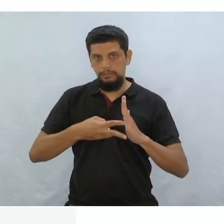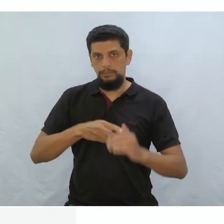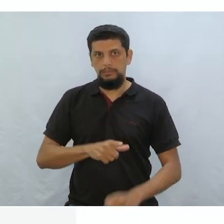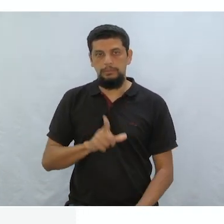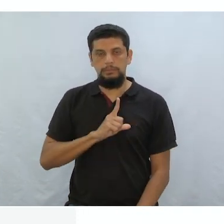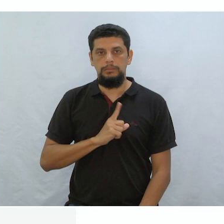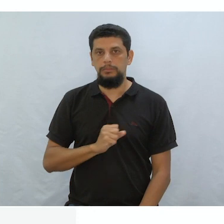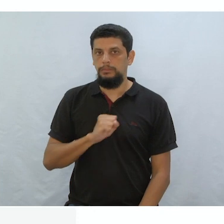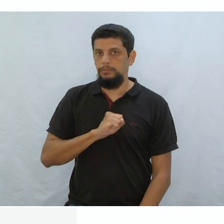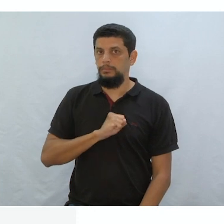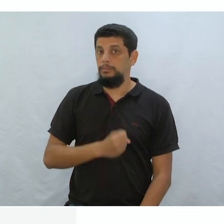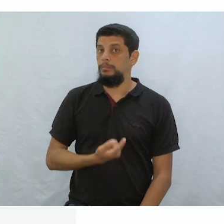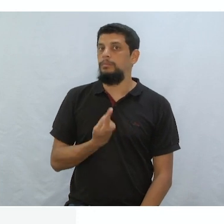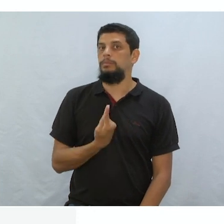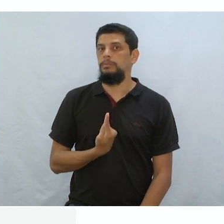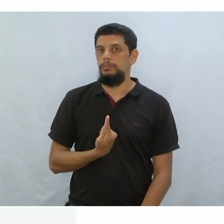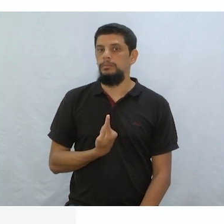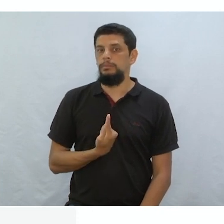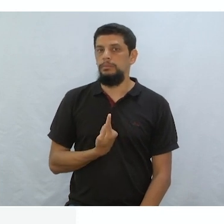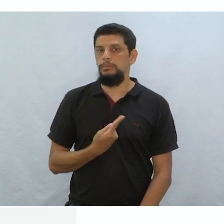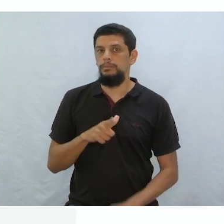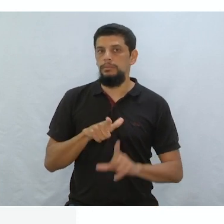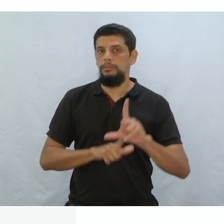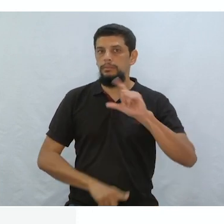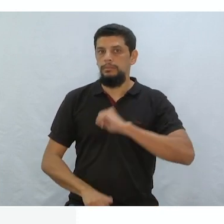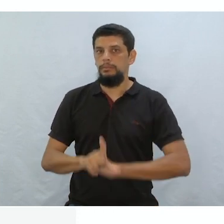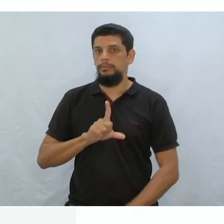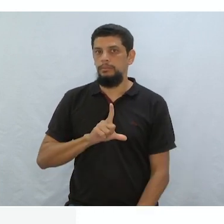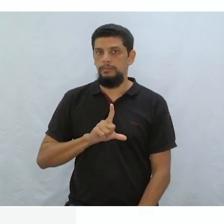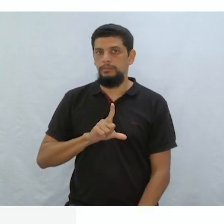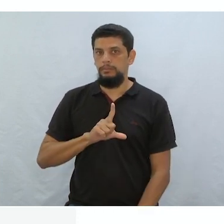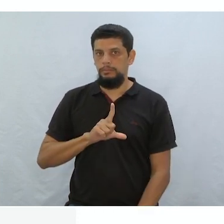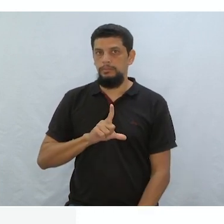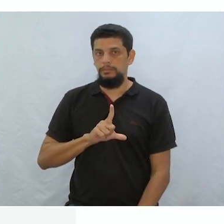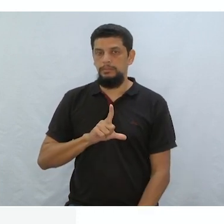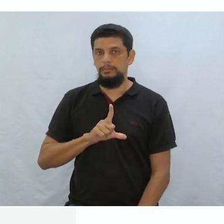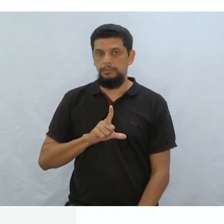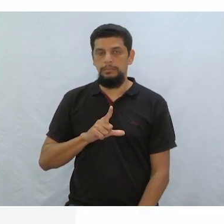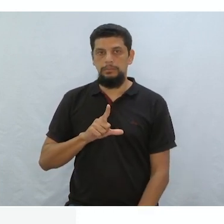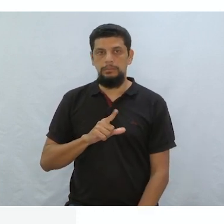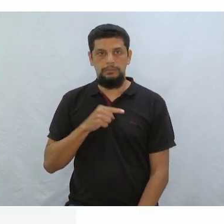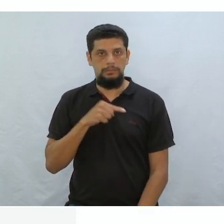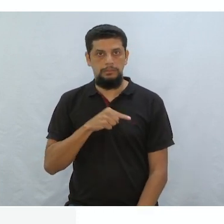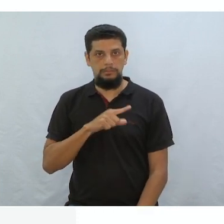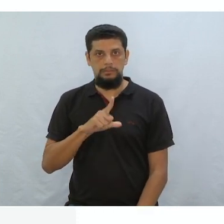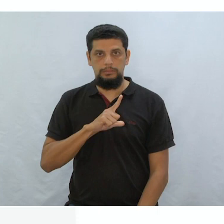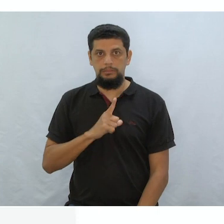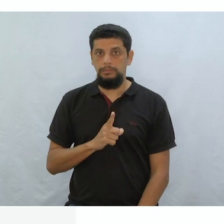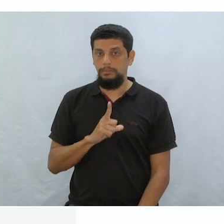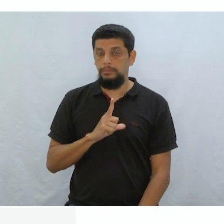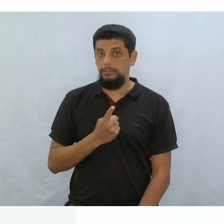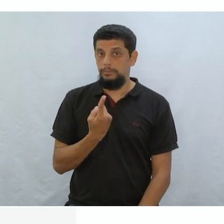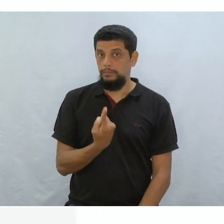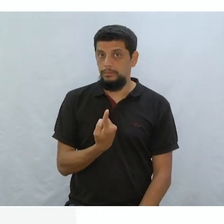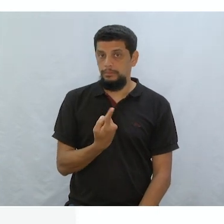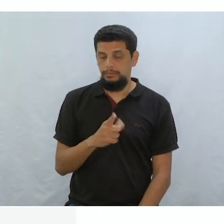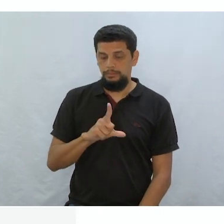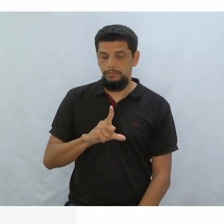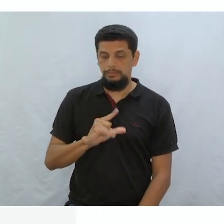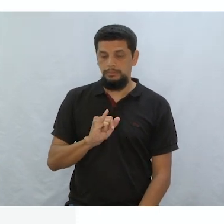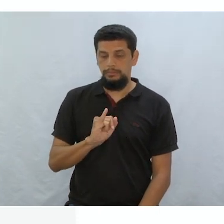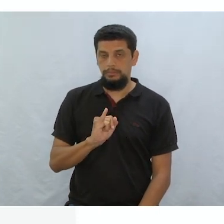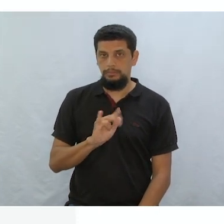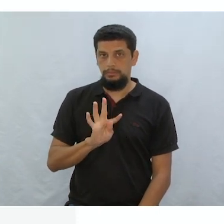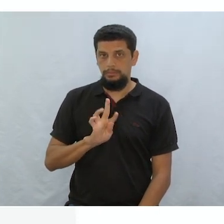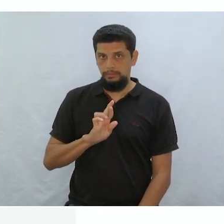temos o número 1 com a letra L. E quer dizer que neste recipiente cabe 1 litro,